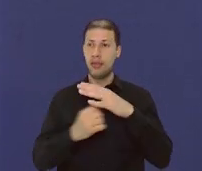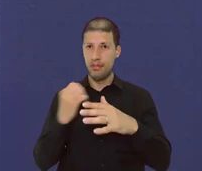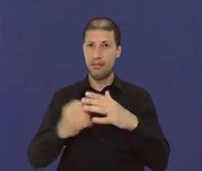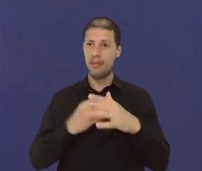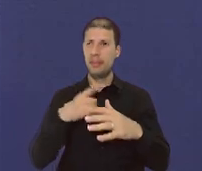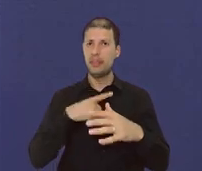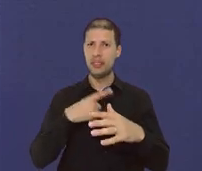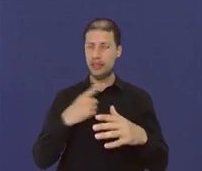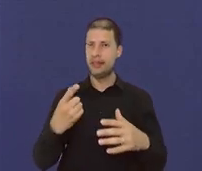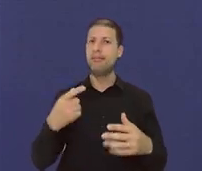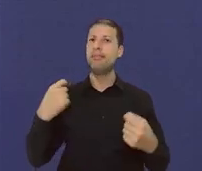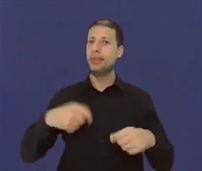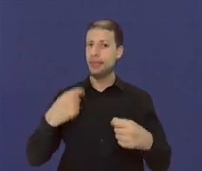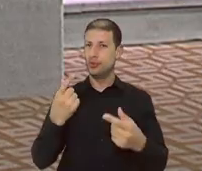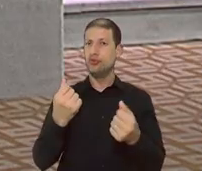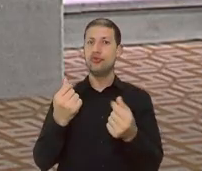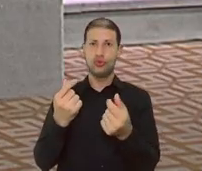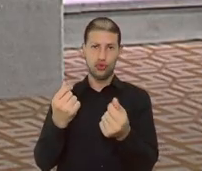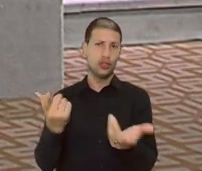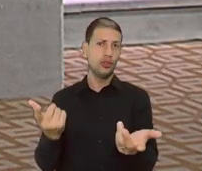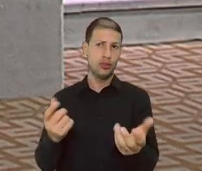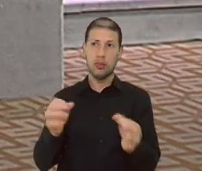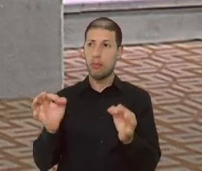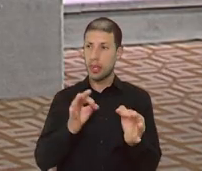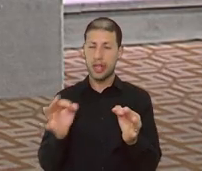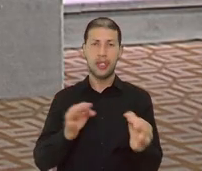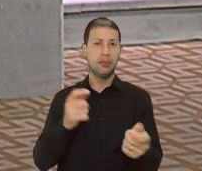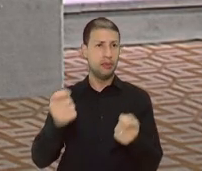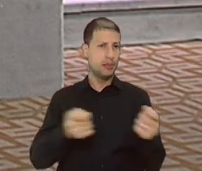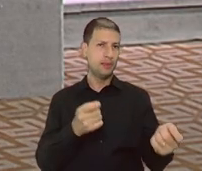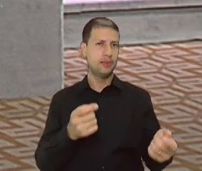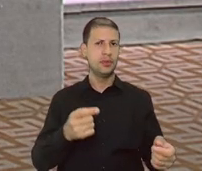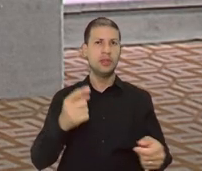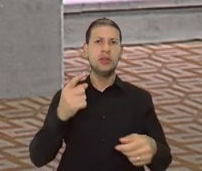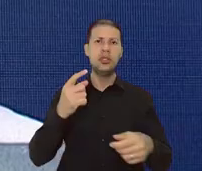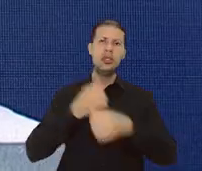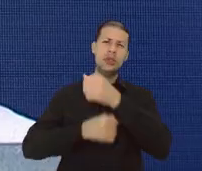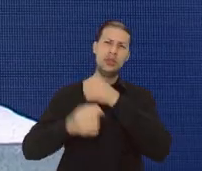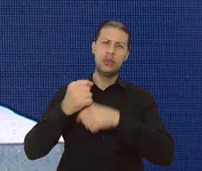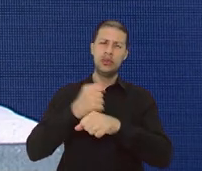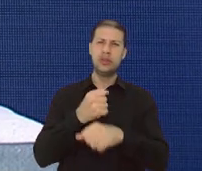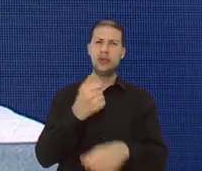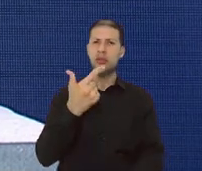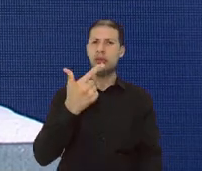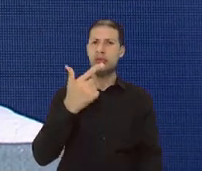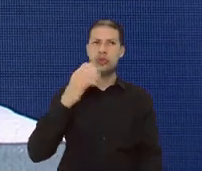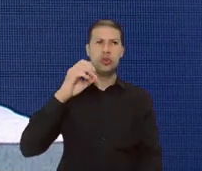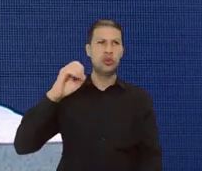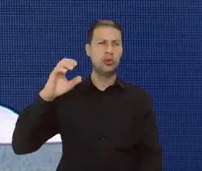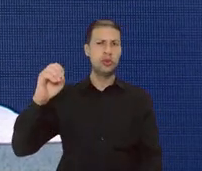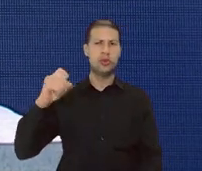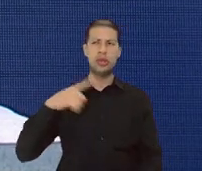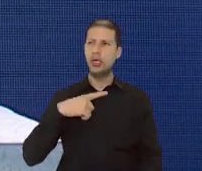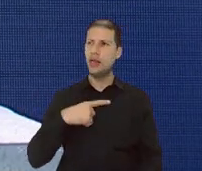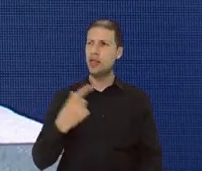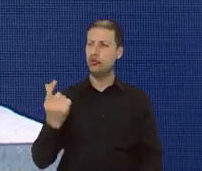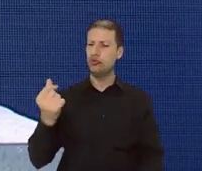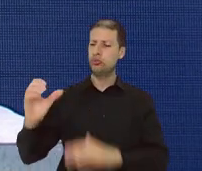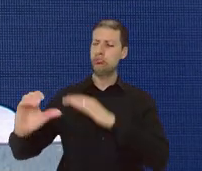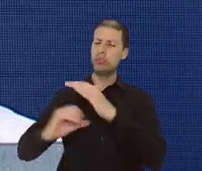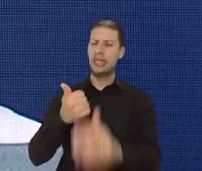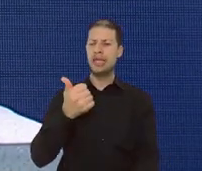para usar aquele capital né lá em 2000 a gente via muito pessoal Ah não captei 10 milhões de dólares